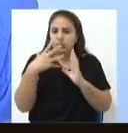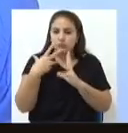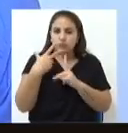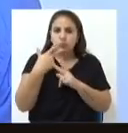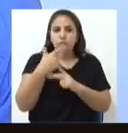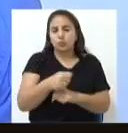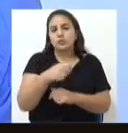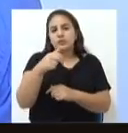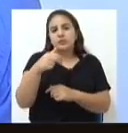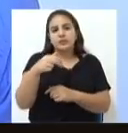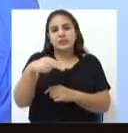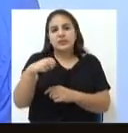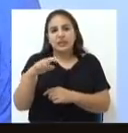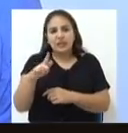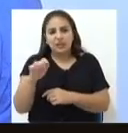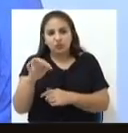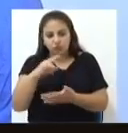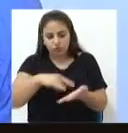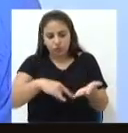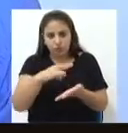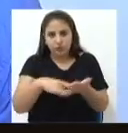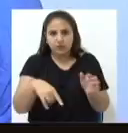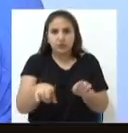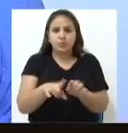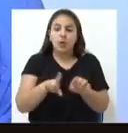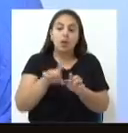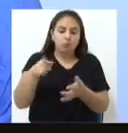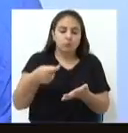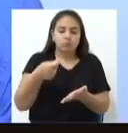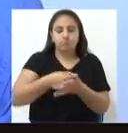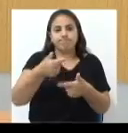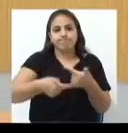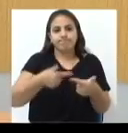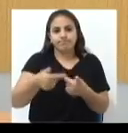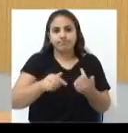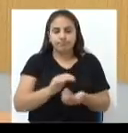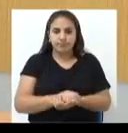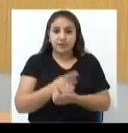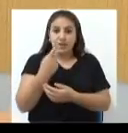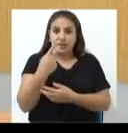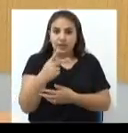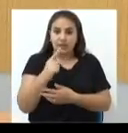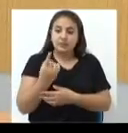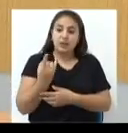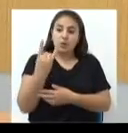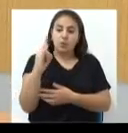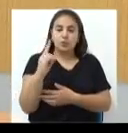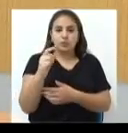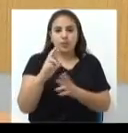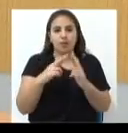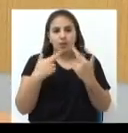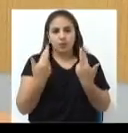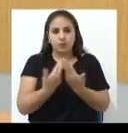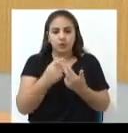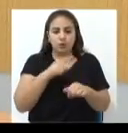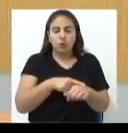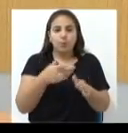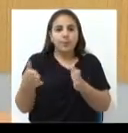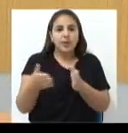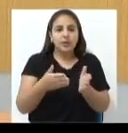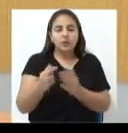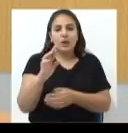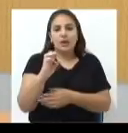negativas e a comprovação de que no mês anterior ela cumpriu com as suas obrigações trabalhistas. E esta foi a última reunião no período